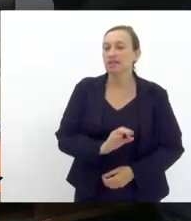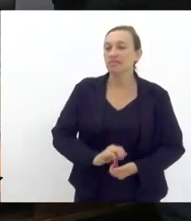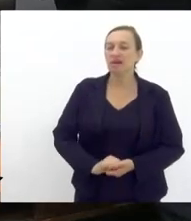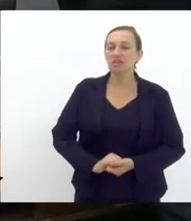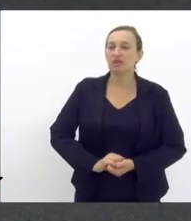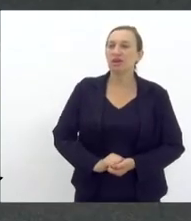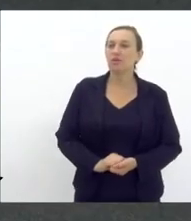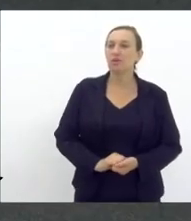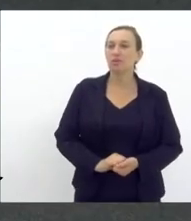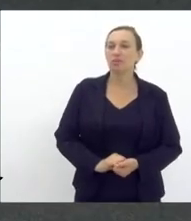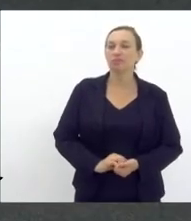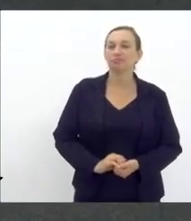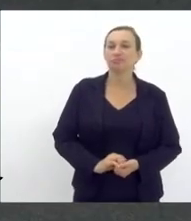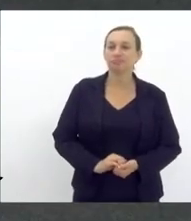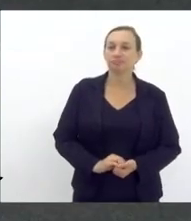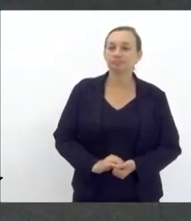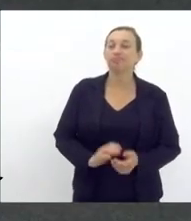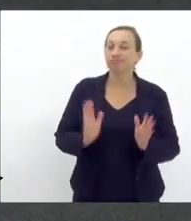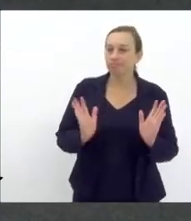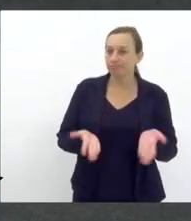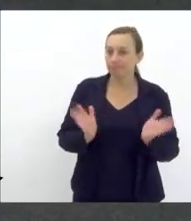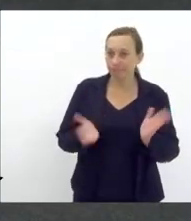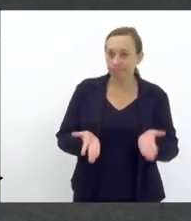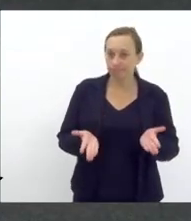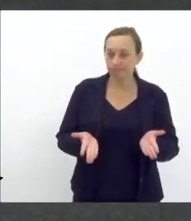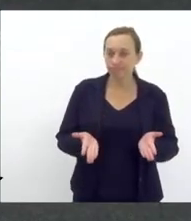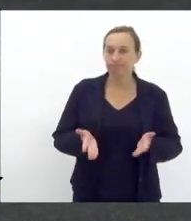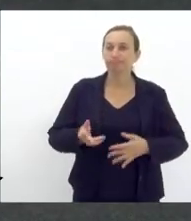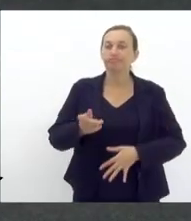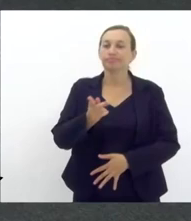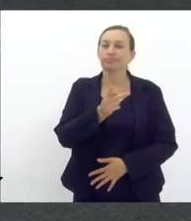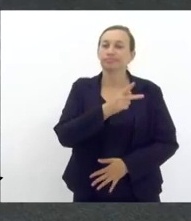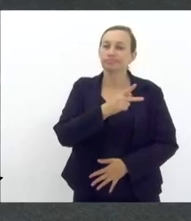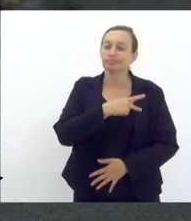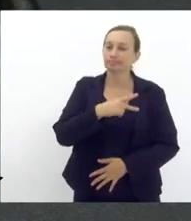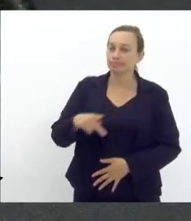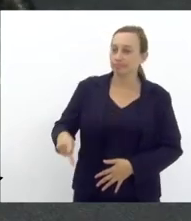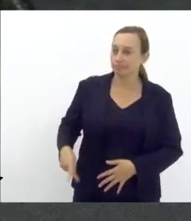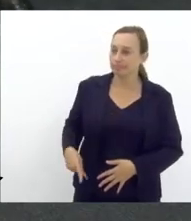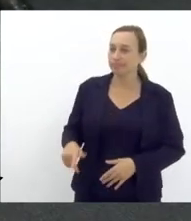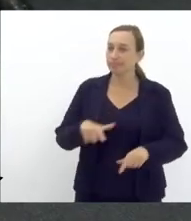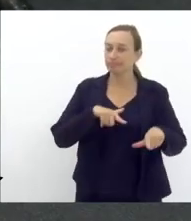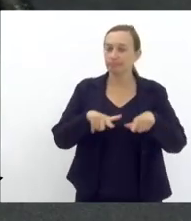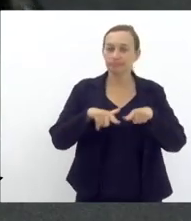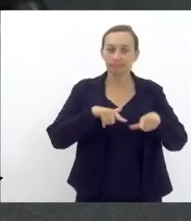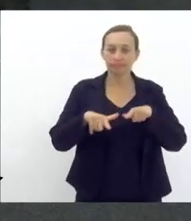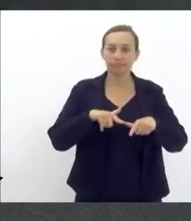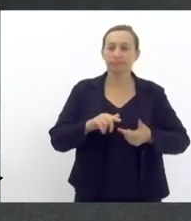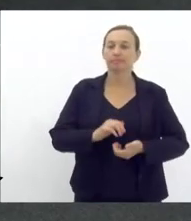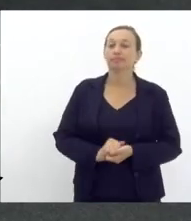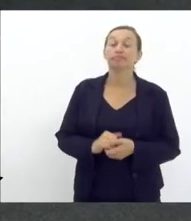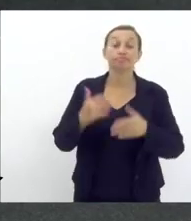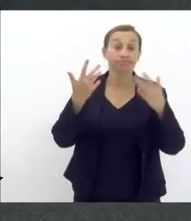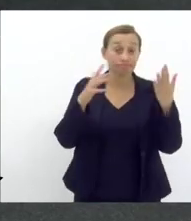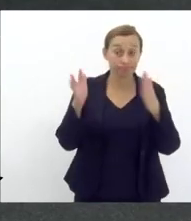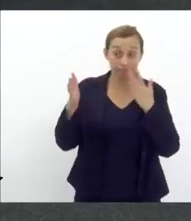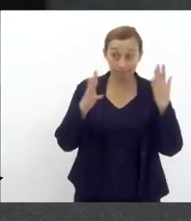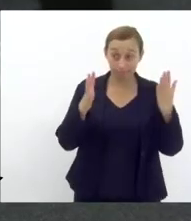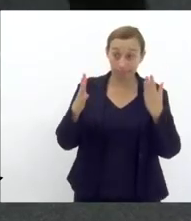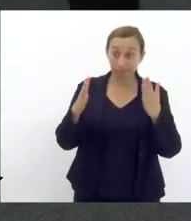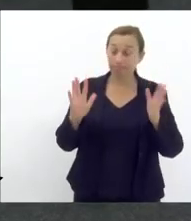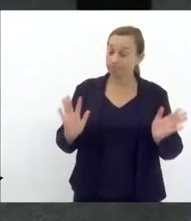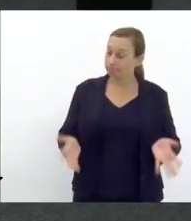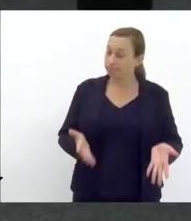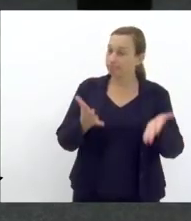excelência que hoje está na função de presidente em exercício e aplaudia que